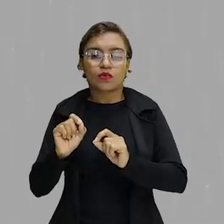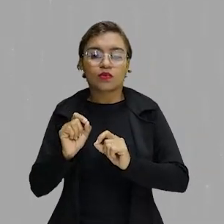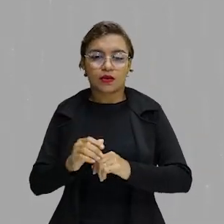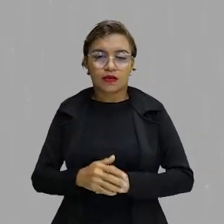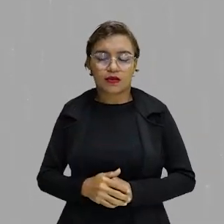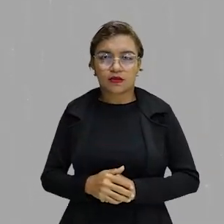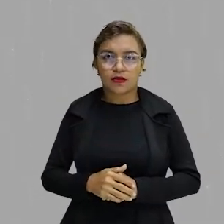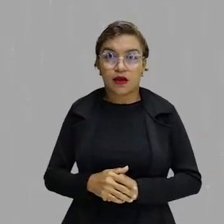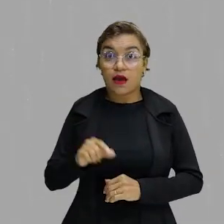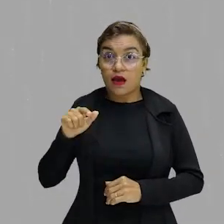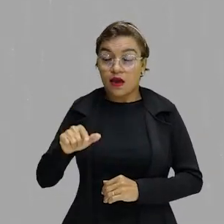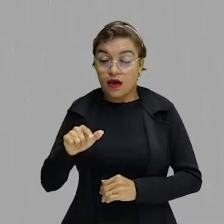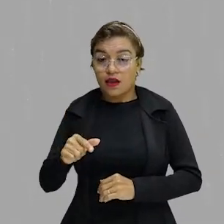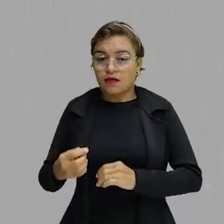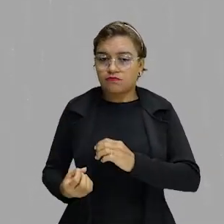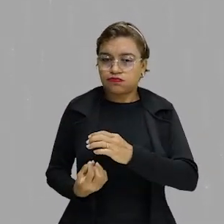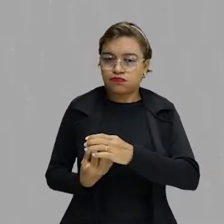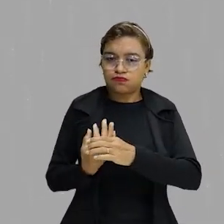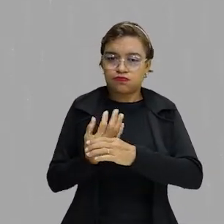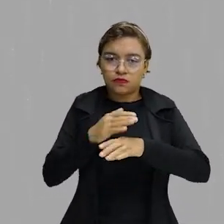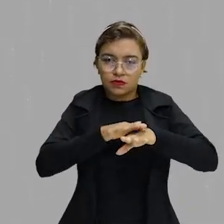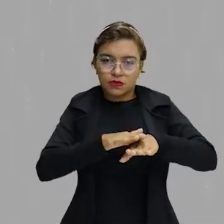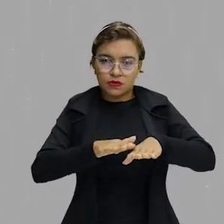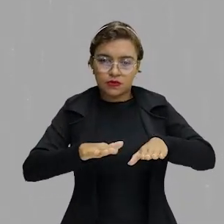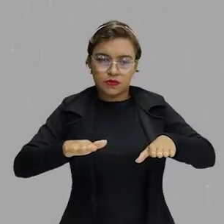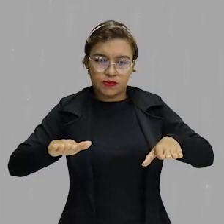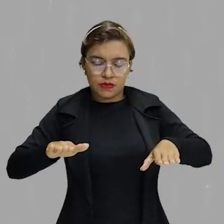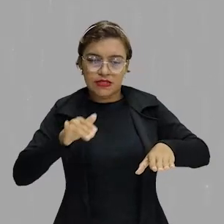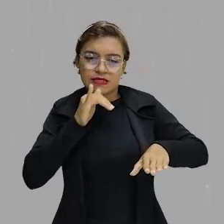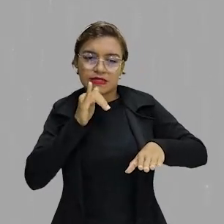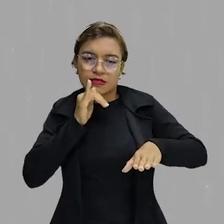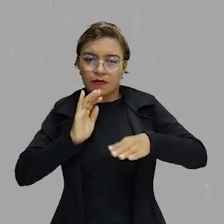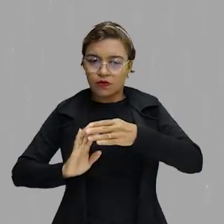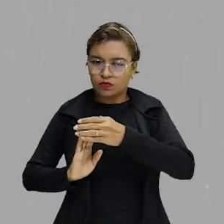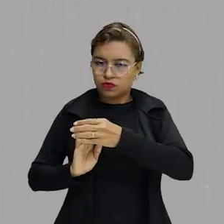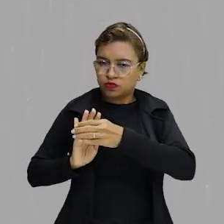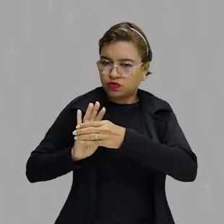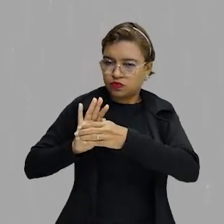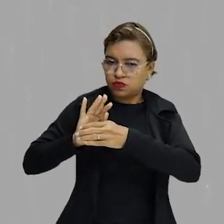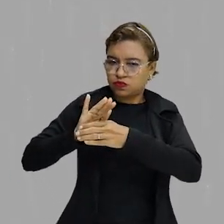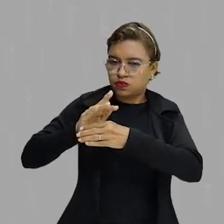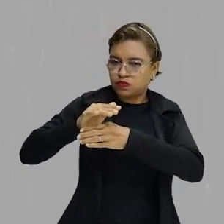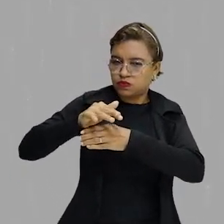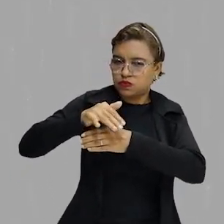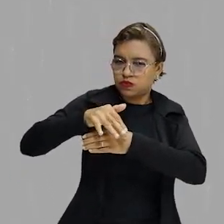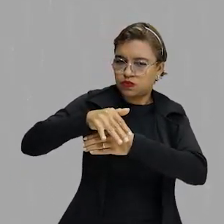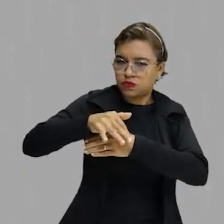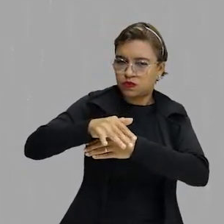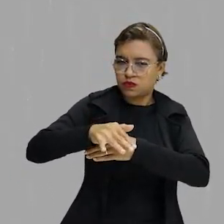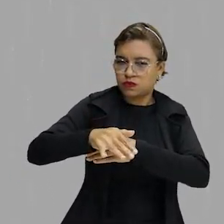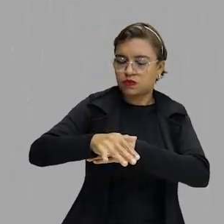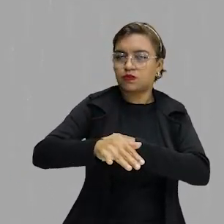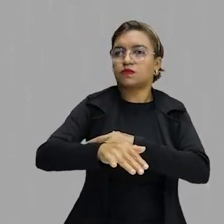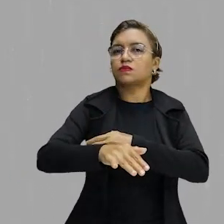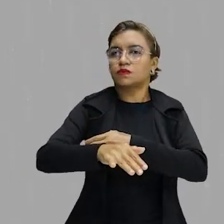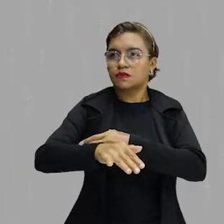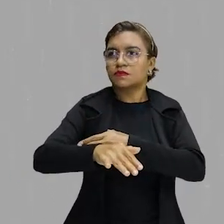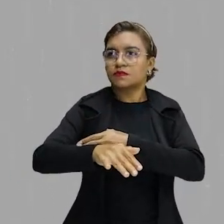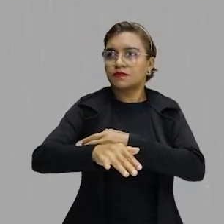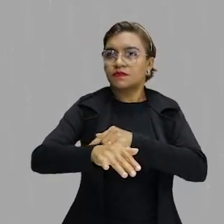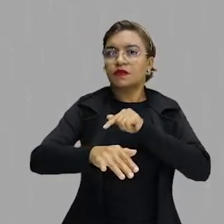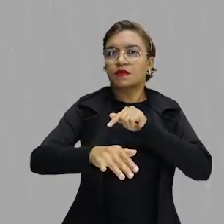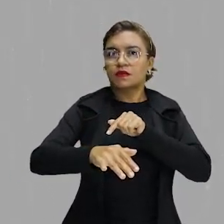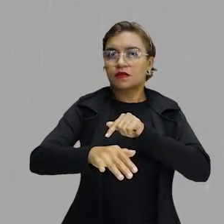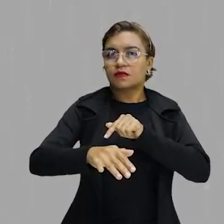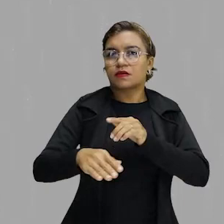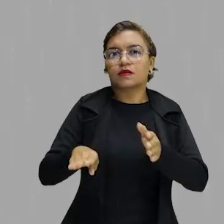na superfície terrestre, ou seja, aconteceu o derrame vulcânico, né, ocorreu aí o magma, ele saiu à superfície, ele